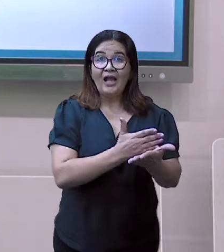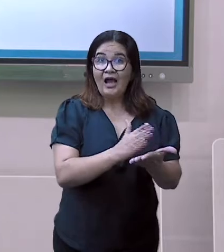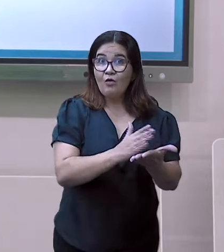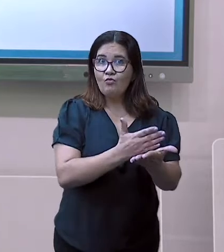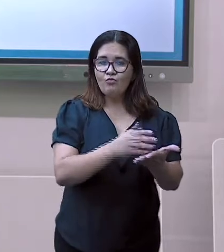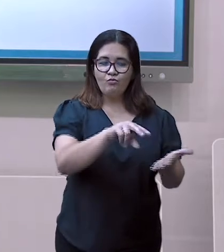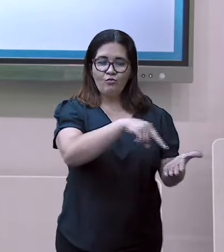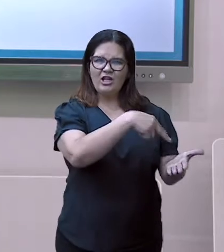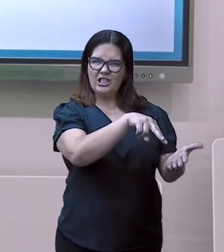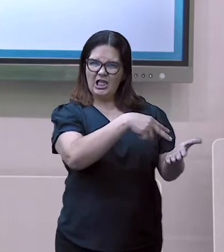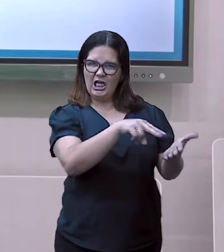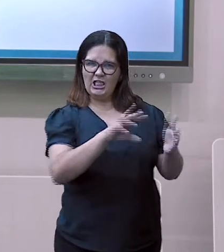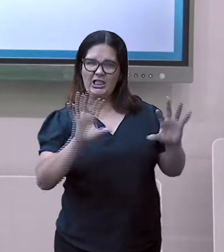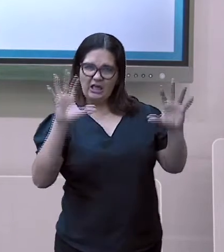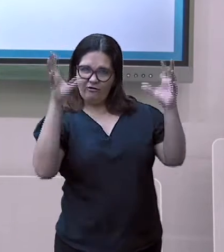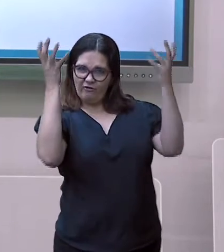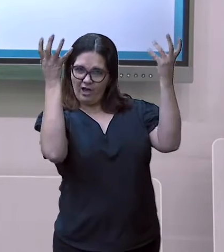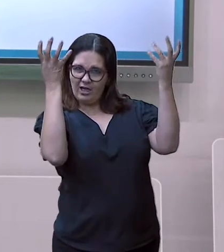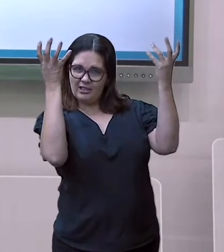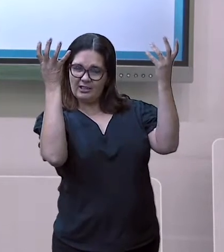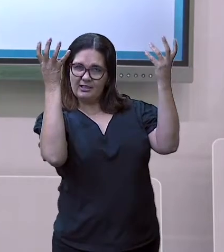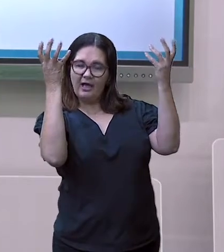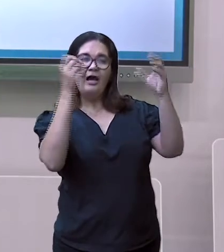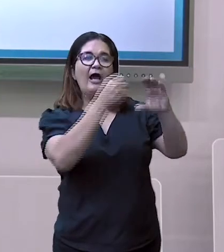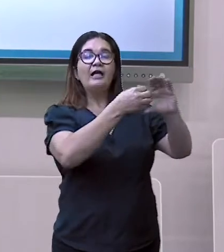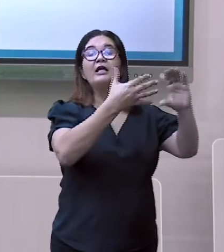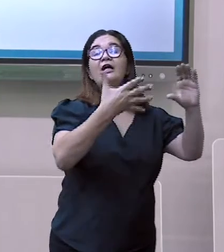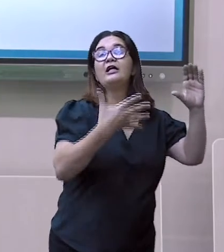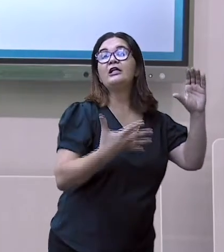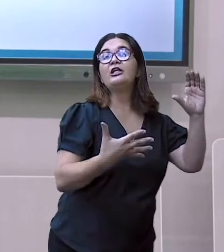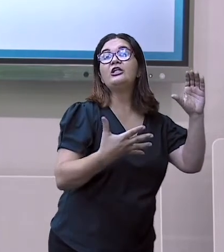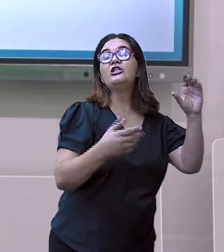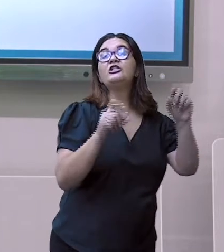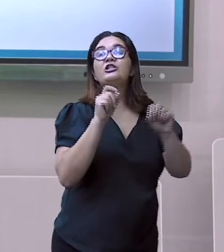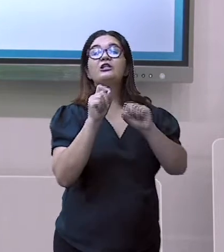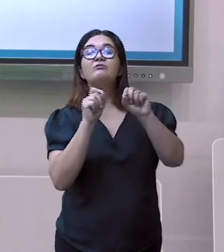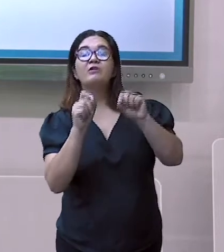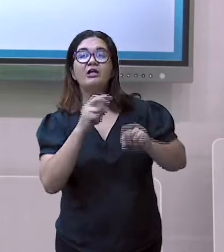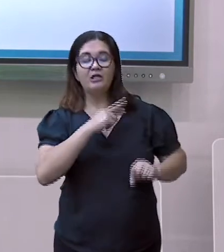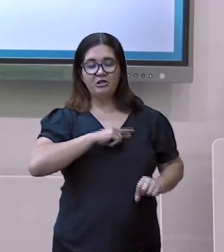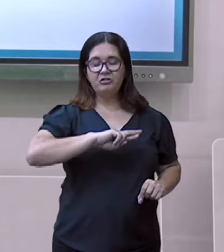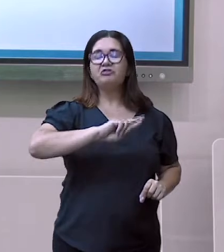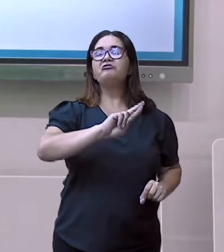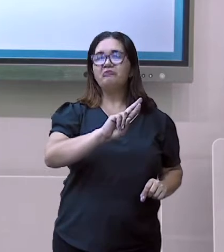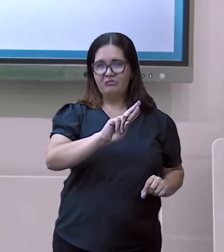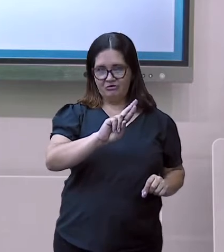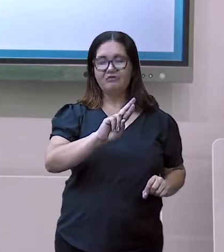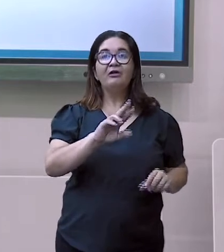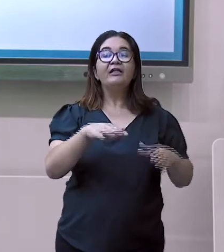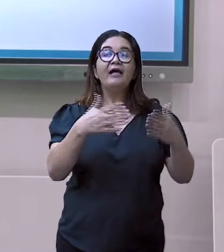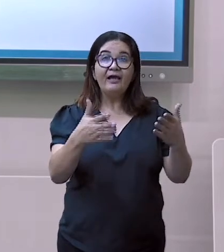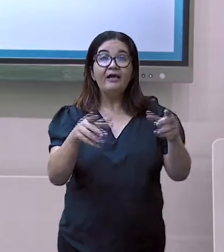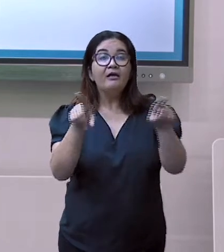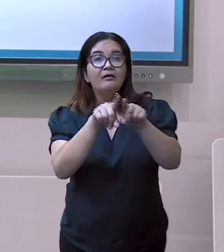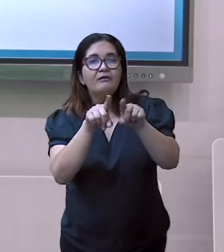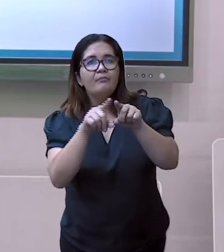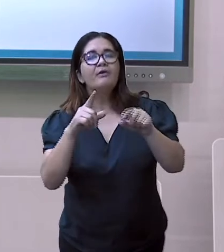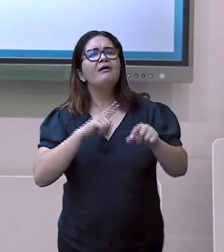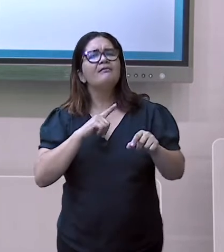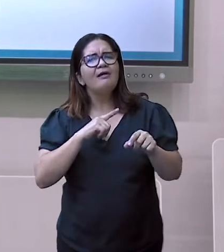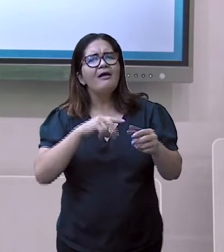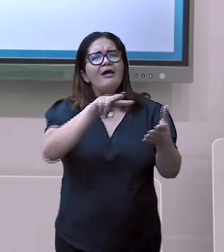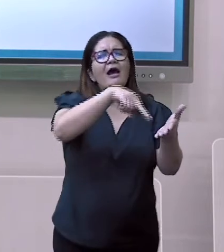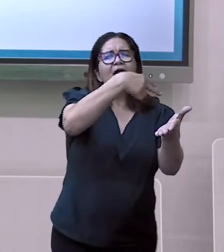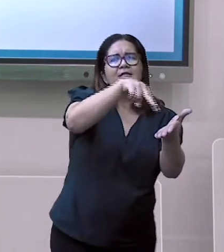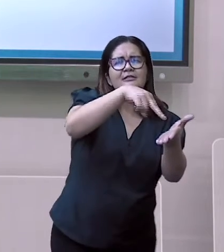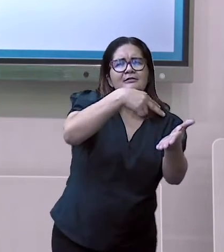Algumas dessas festas são de caráter religioso. Além das danças, existe o fogueto,